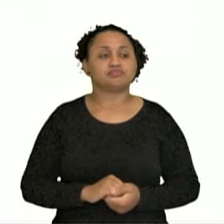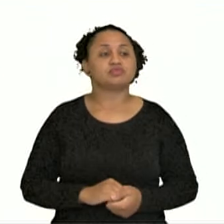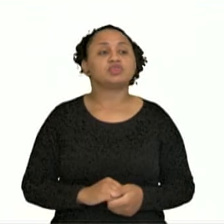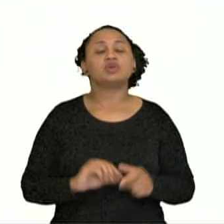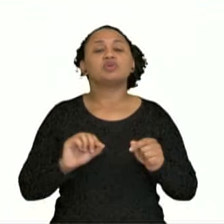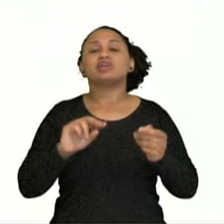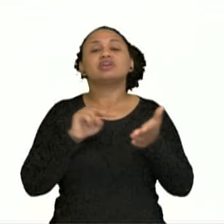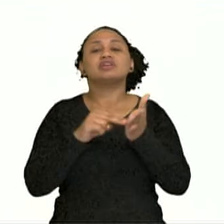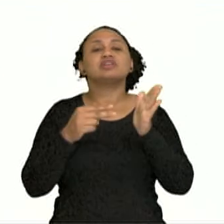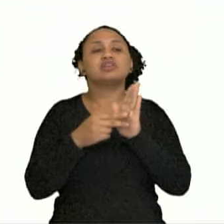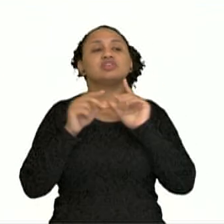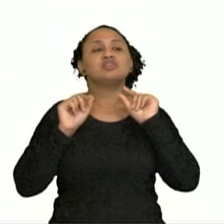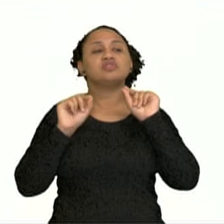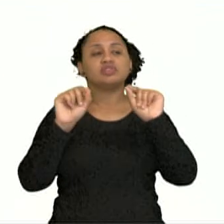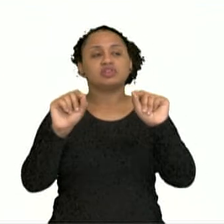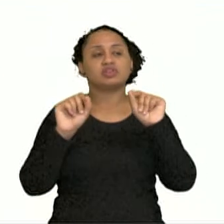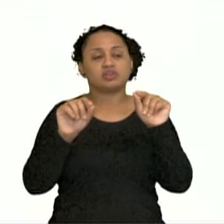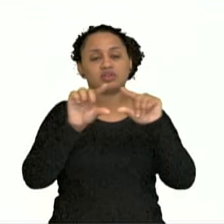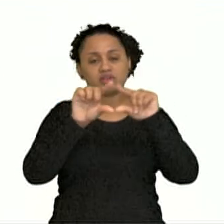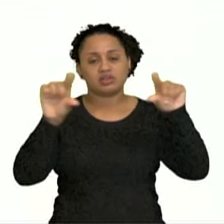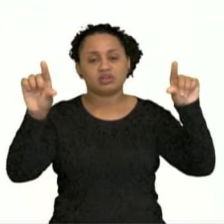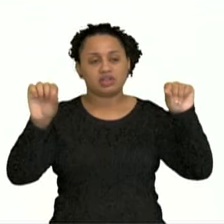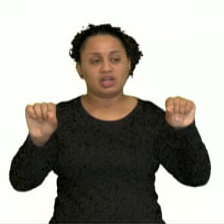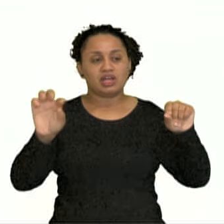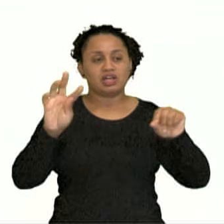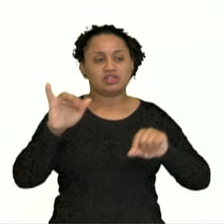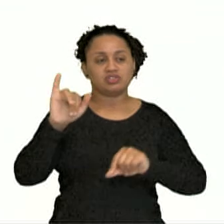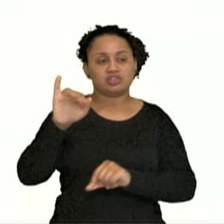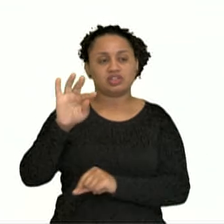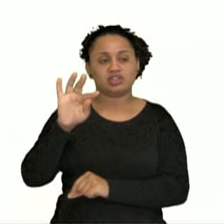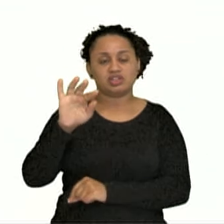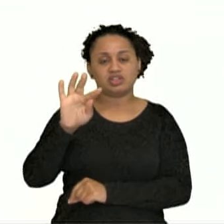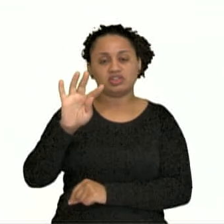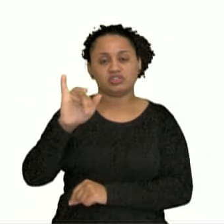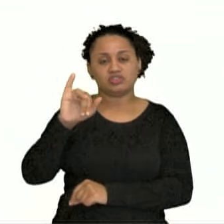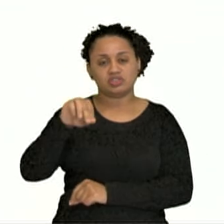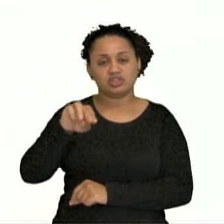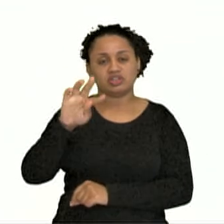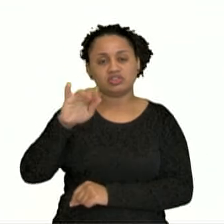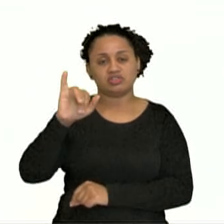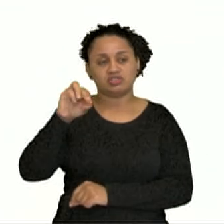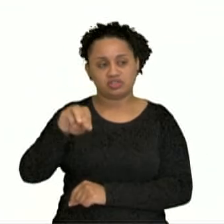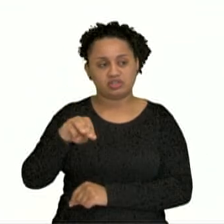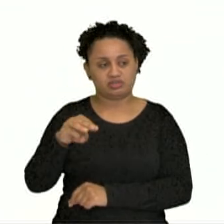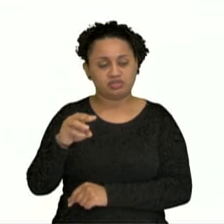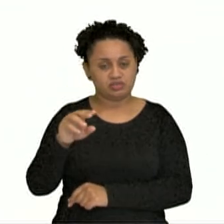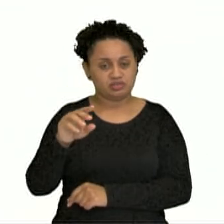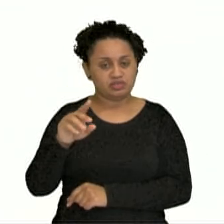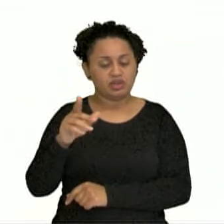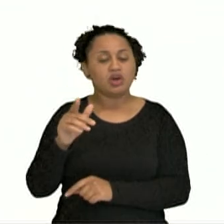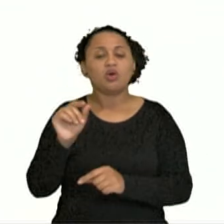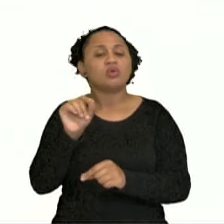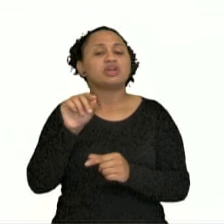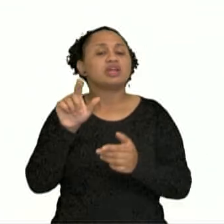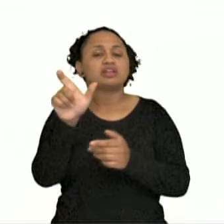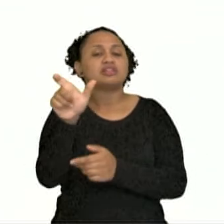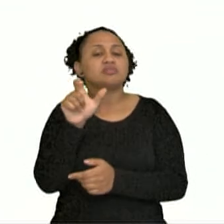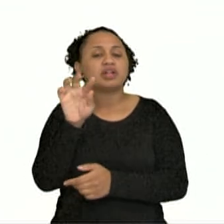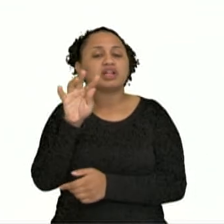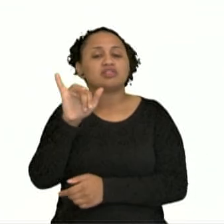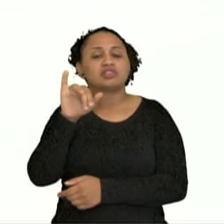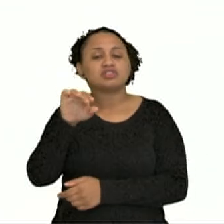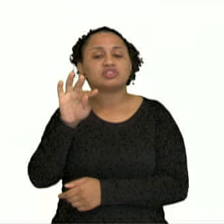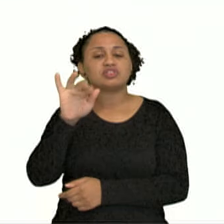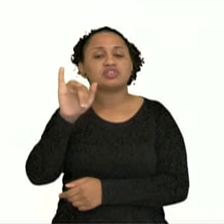de sentido provocado pela expressão tintim por tintim? Então, qual o efeito essa expressão tintim por